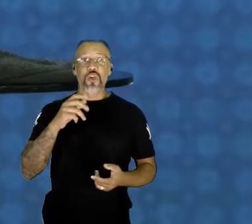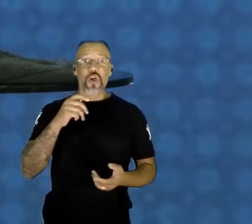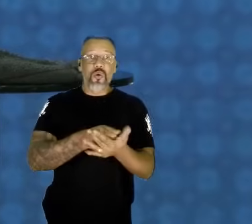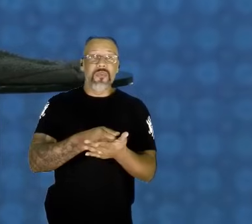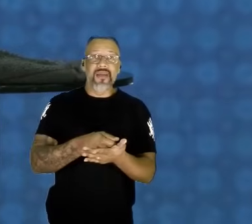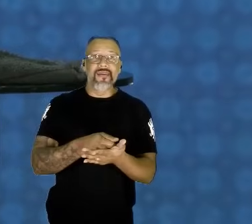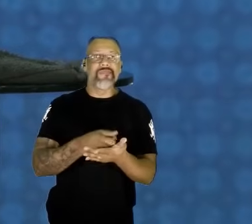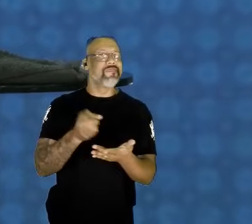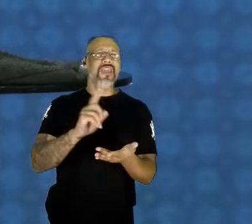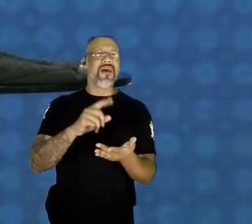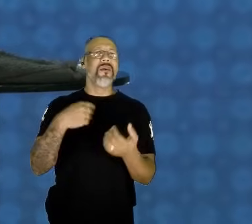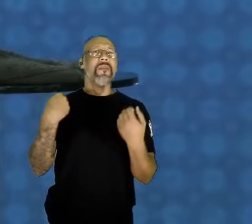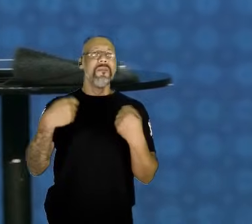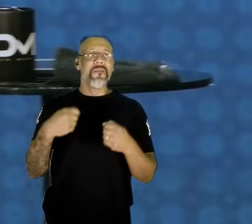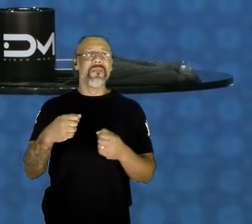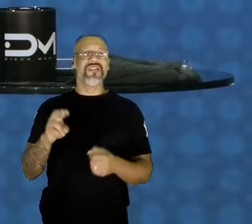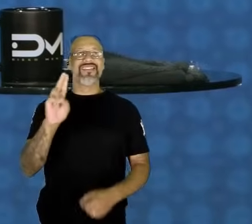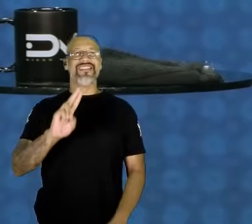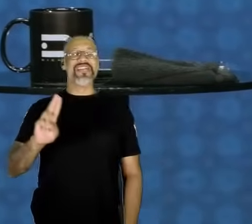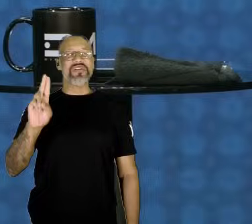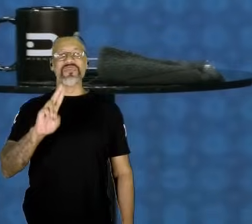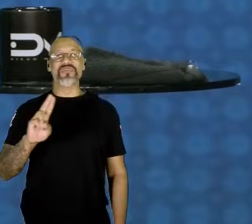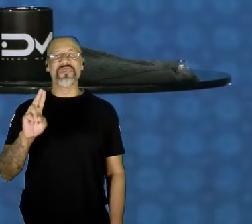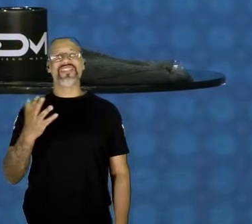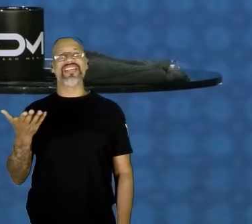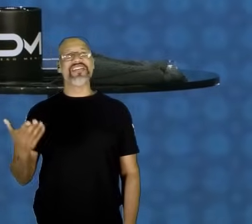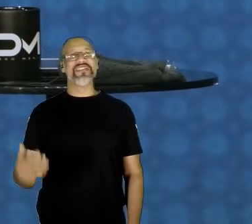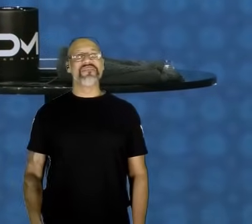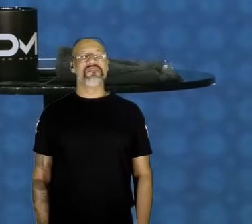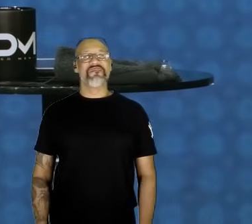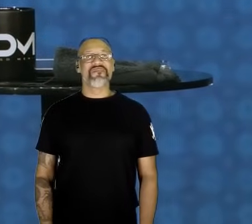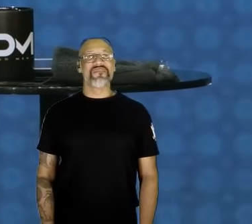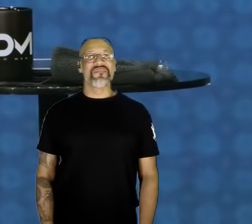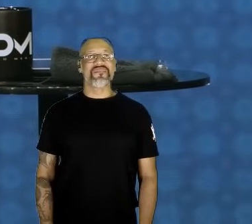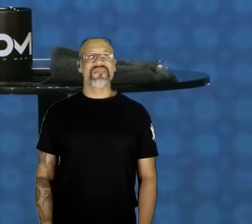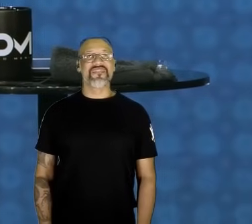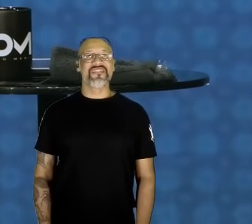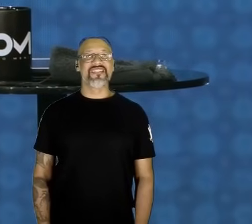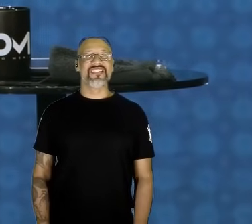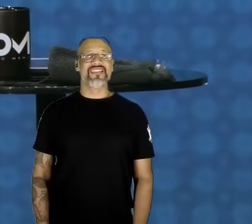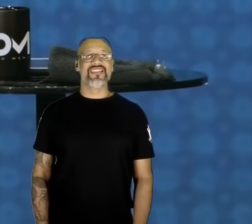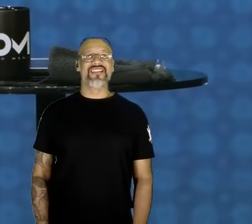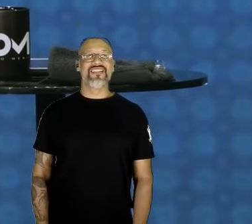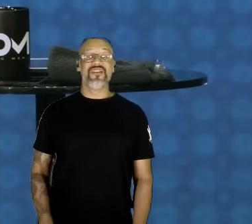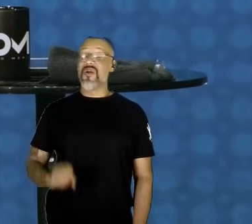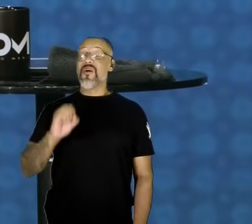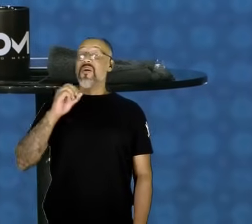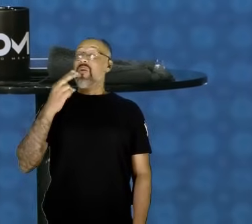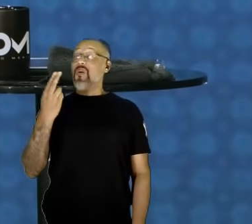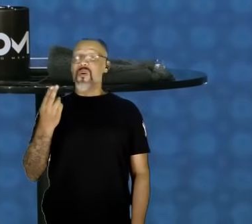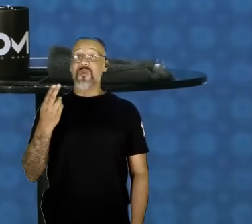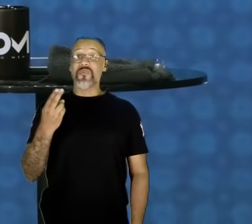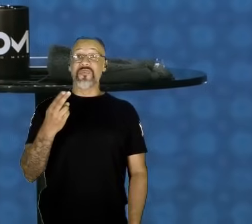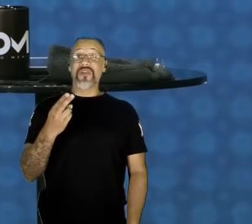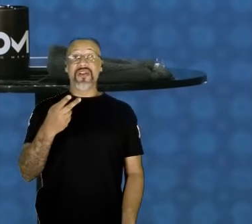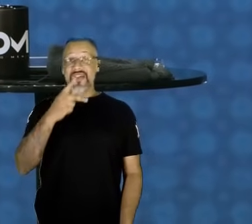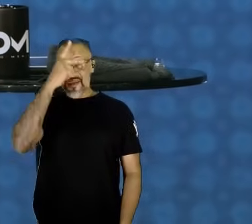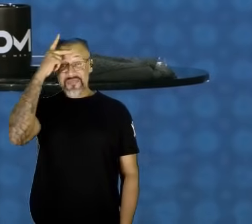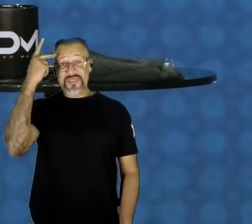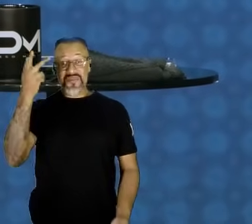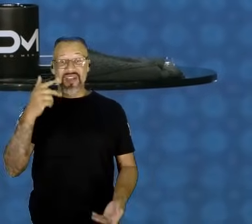o quê? Usar. Quem nunca teve uma bicicleta em casa ergométrica virando